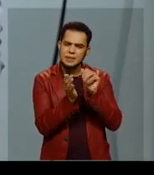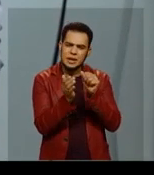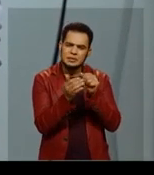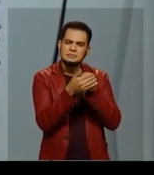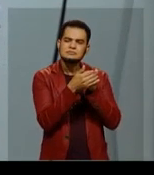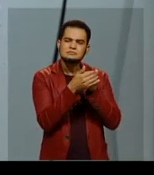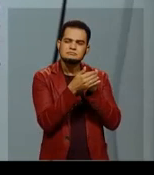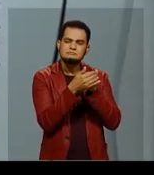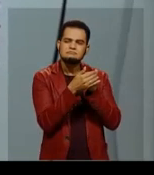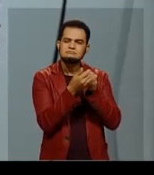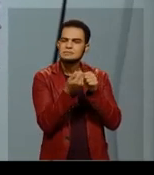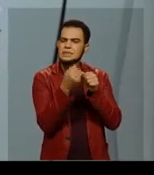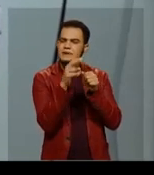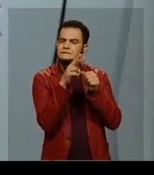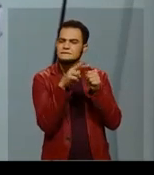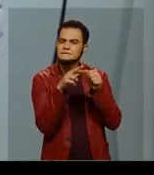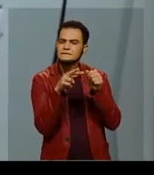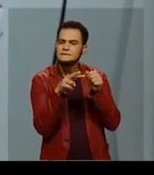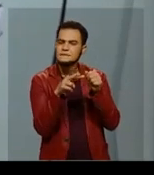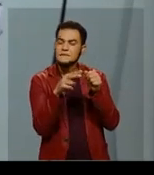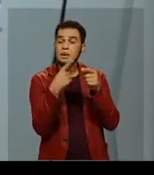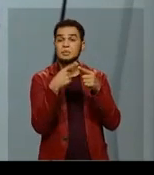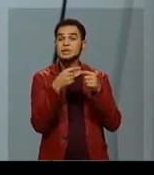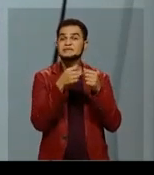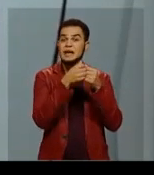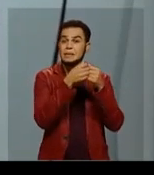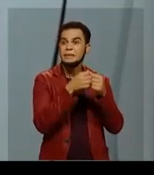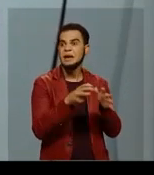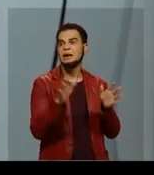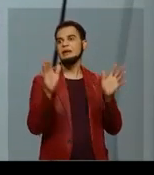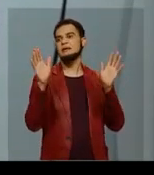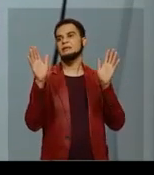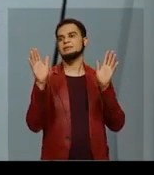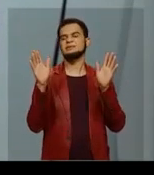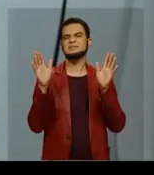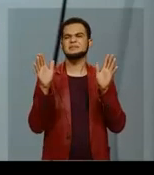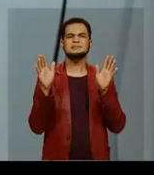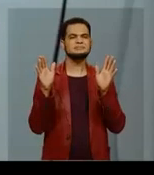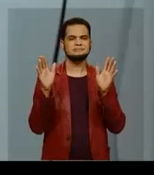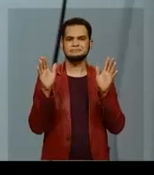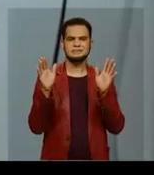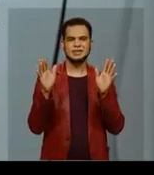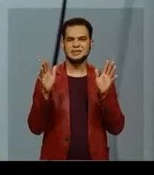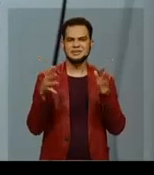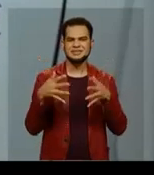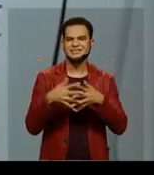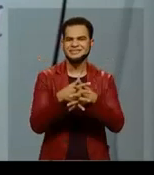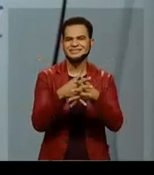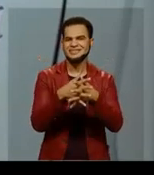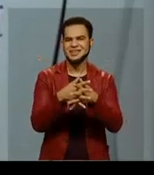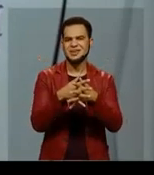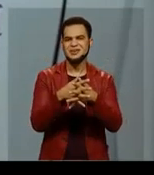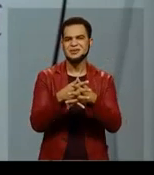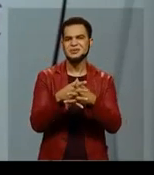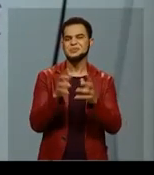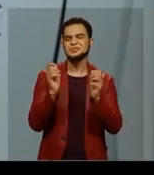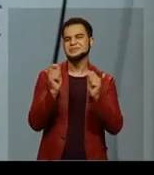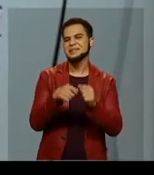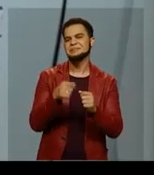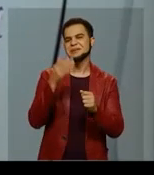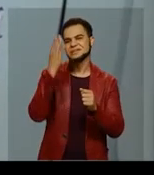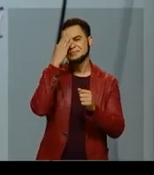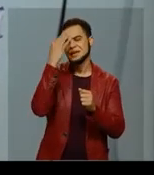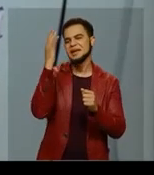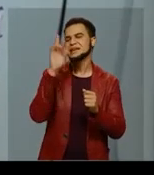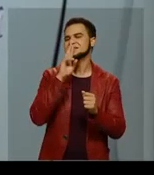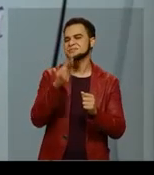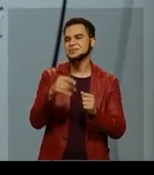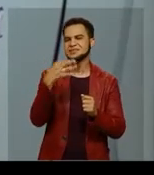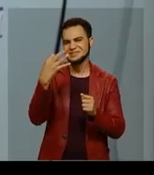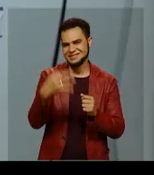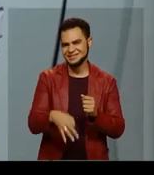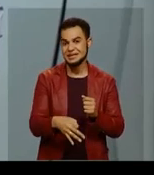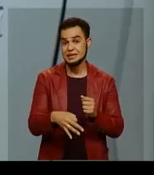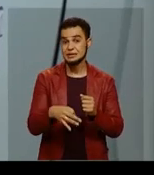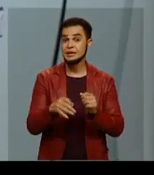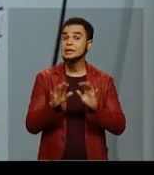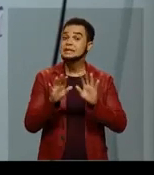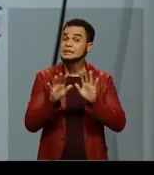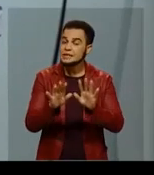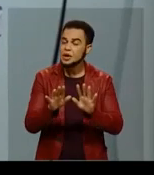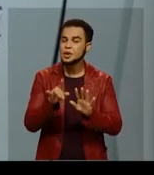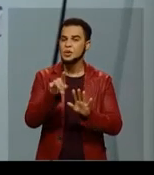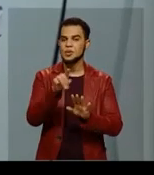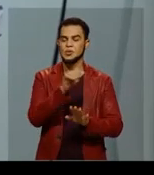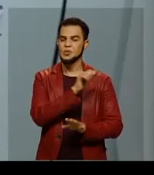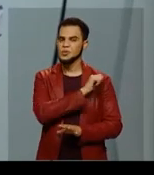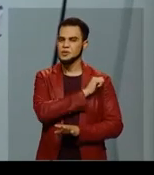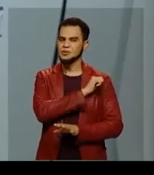aberta, você se perde. Não teria nem como aferir, nem como avaliar uma resposta certa. Então, o aluno tem que, no